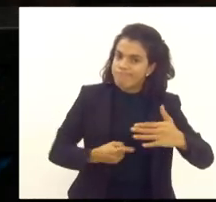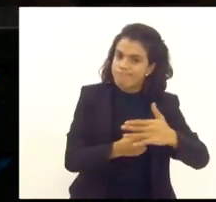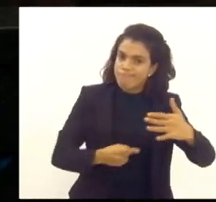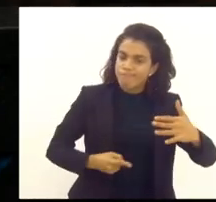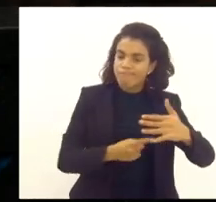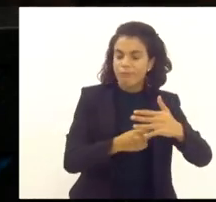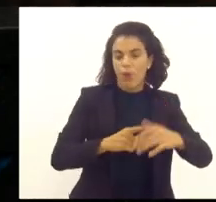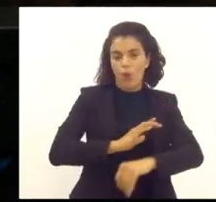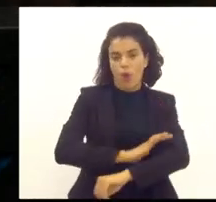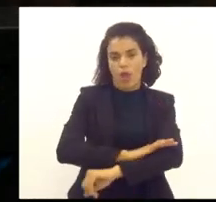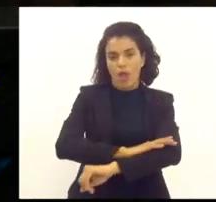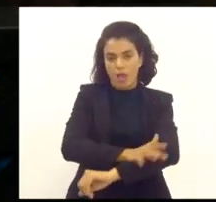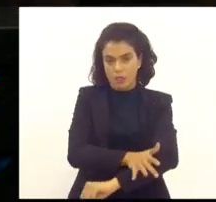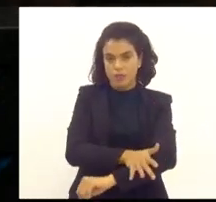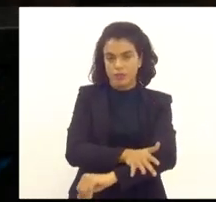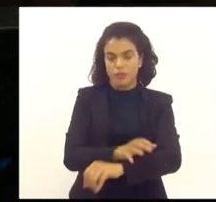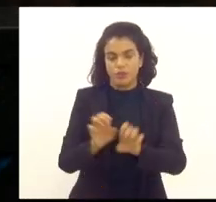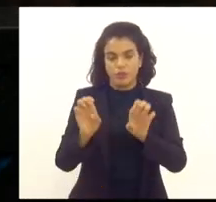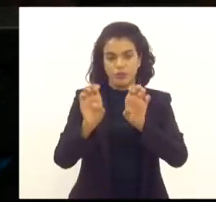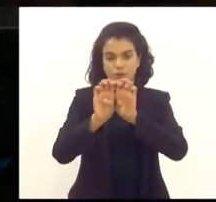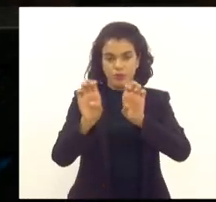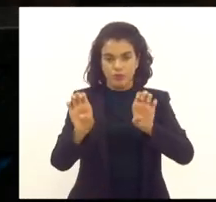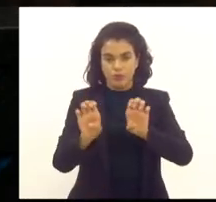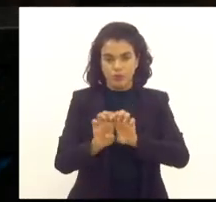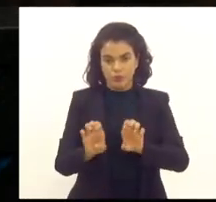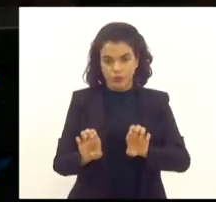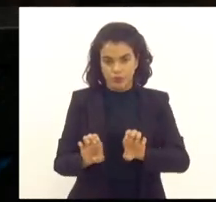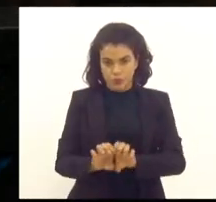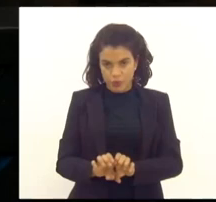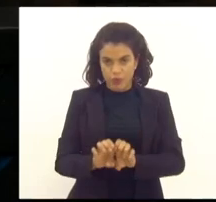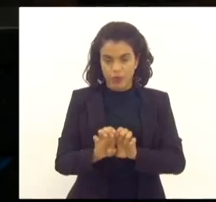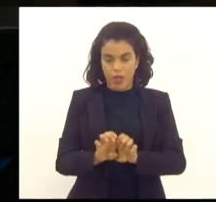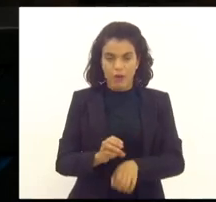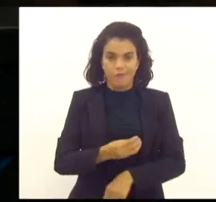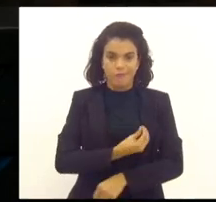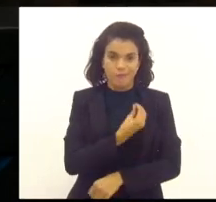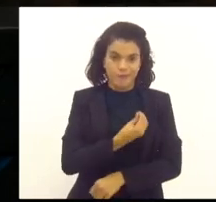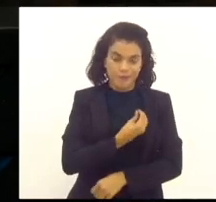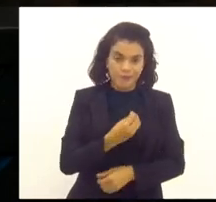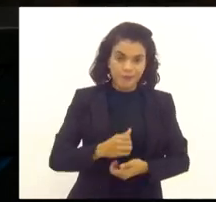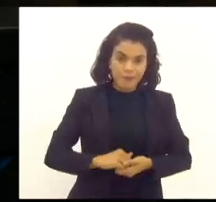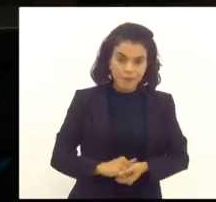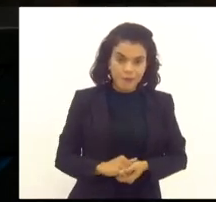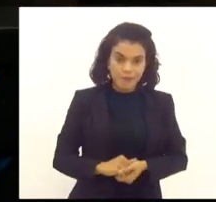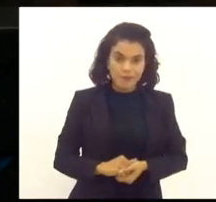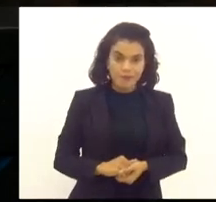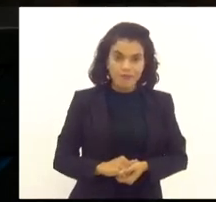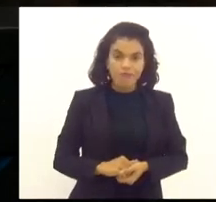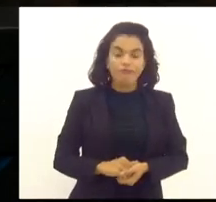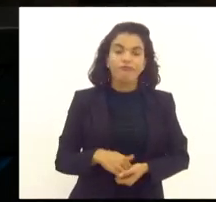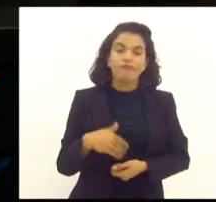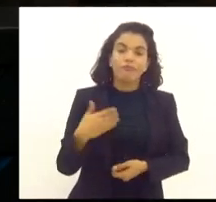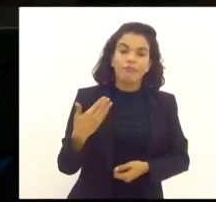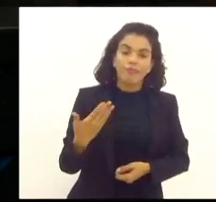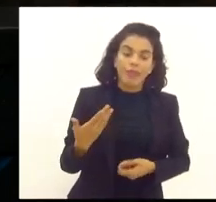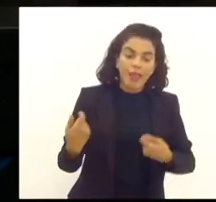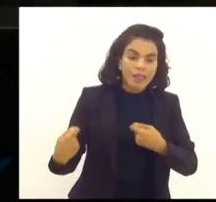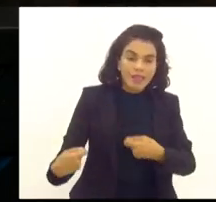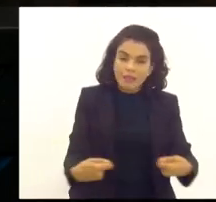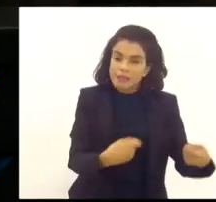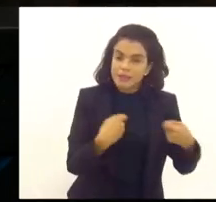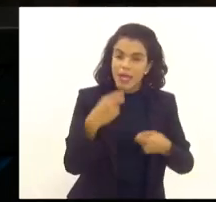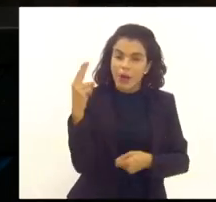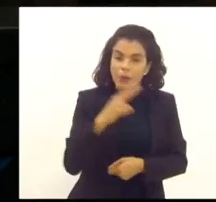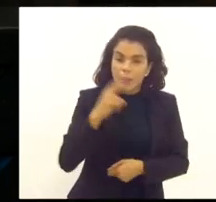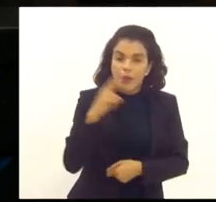o racismo estrutural existente é imperativo que políticas